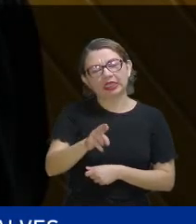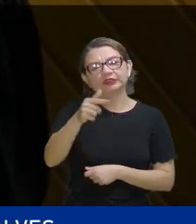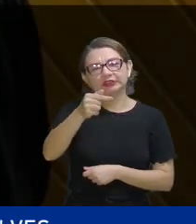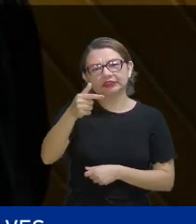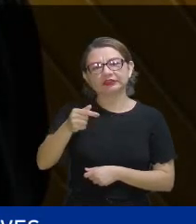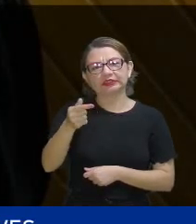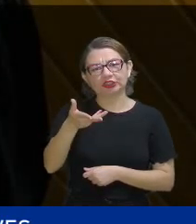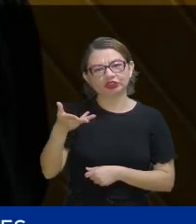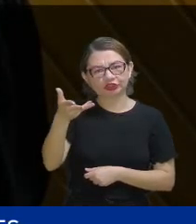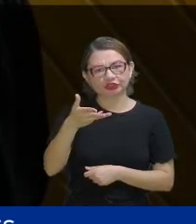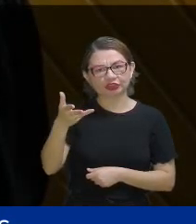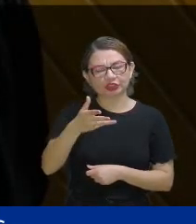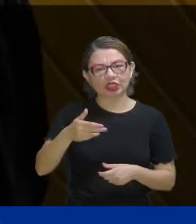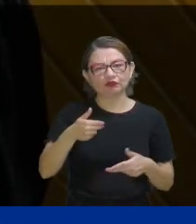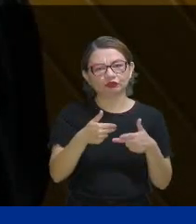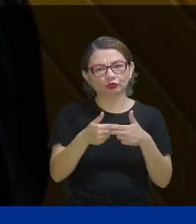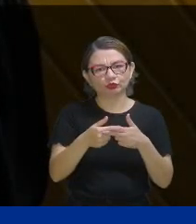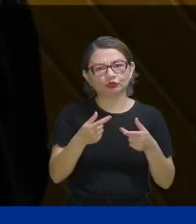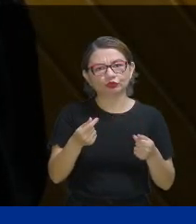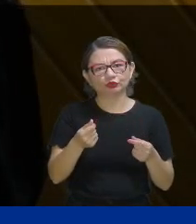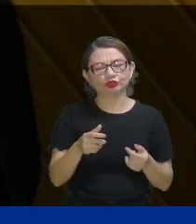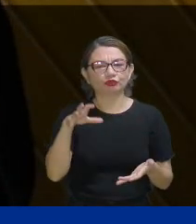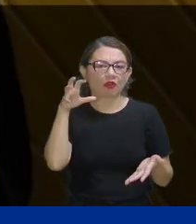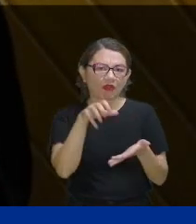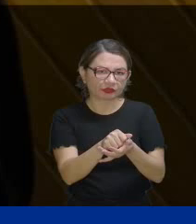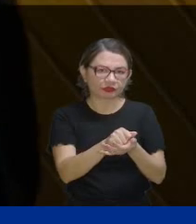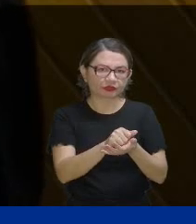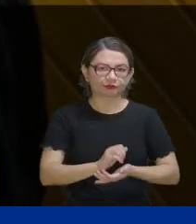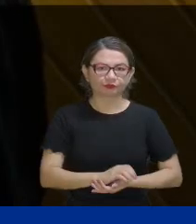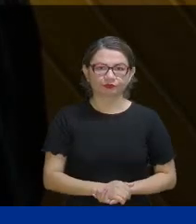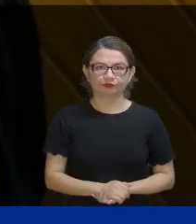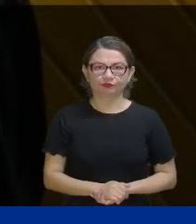521.501,67 das despesas financeiras registradas.